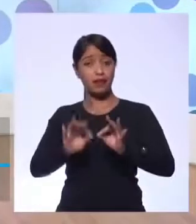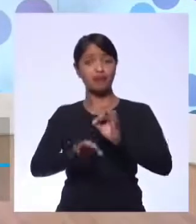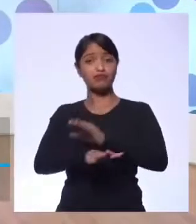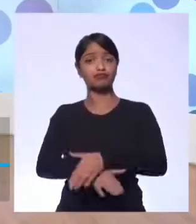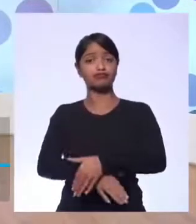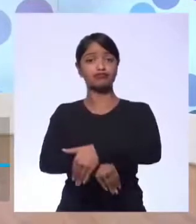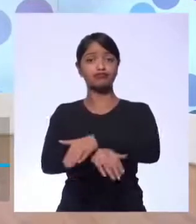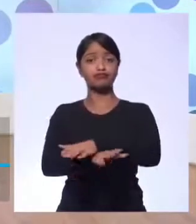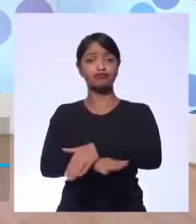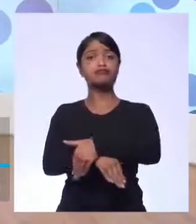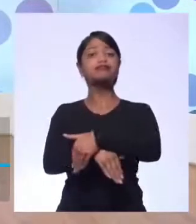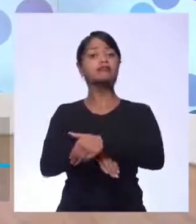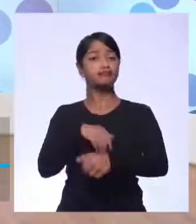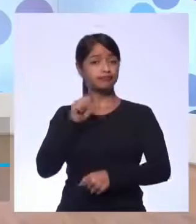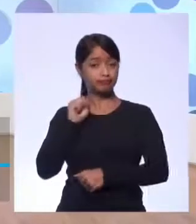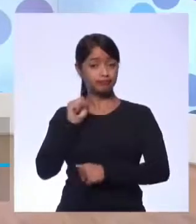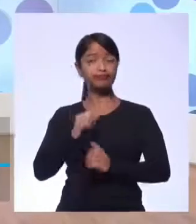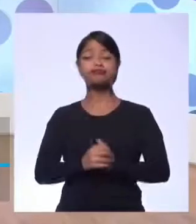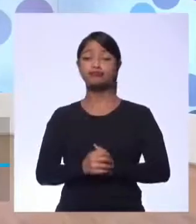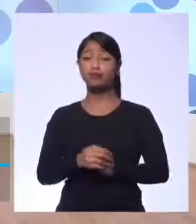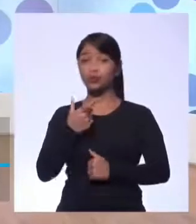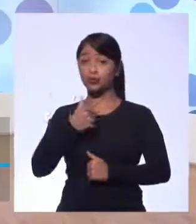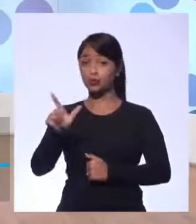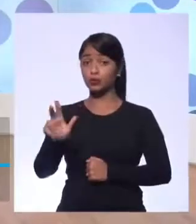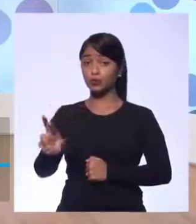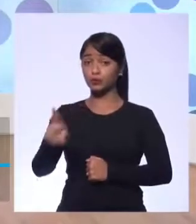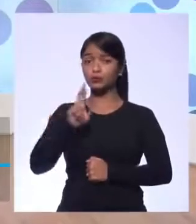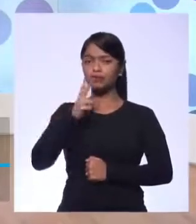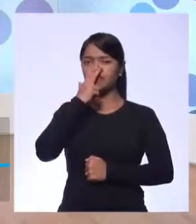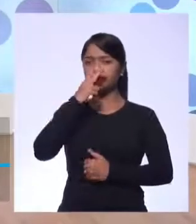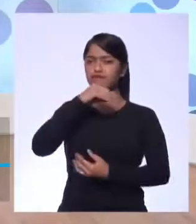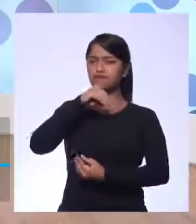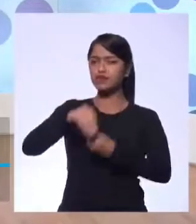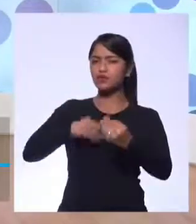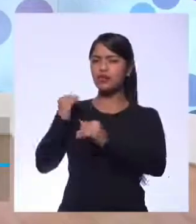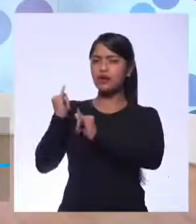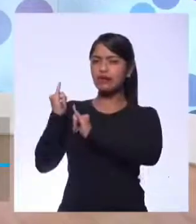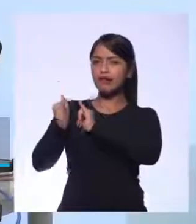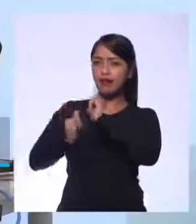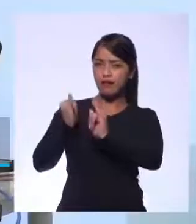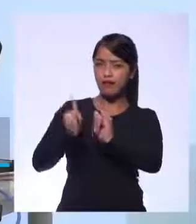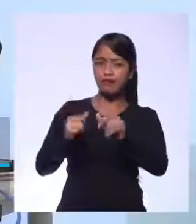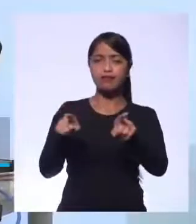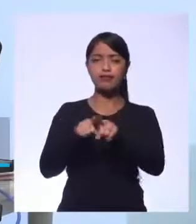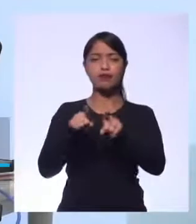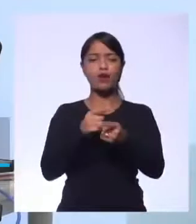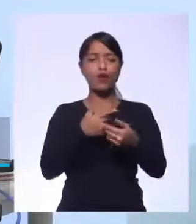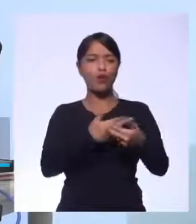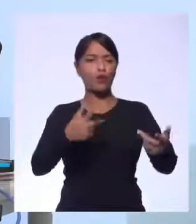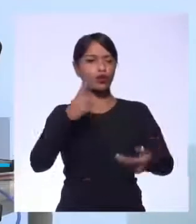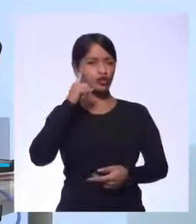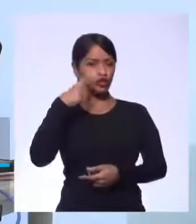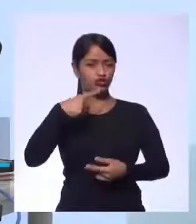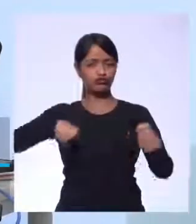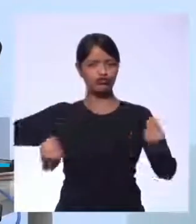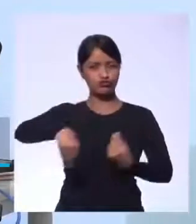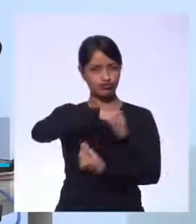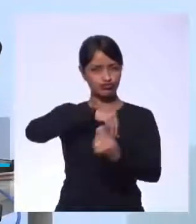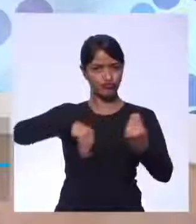cauda. sim, e como se fosse uma mistura de lenda e do nosso cotidiano, que é a intertextualidade. Ele sacou a intertextualidade. Não somente a